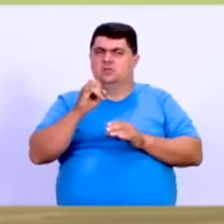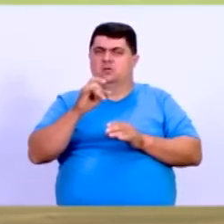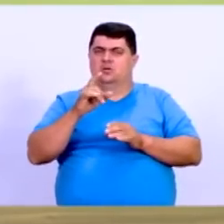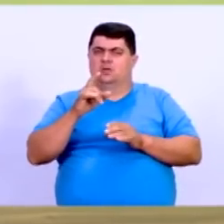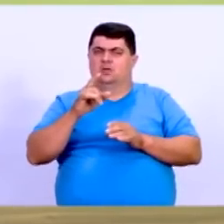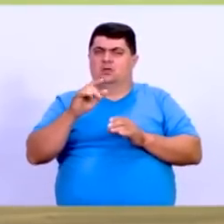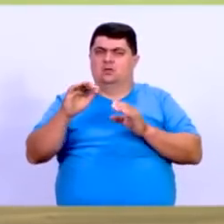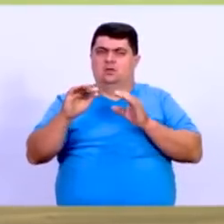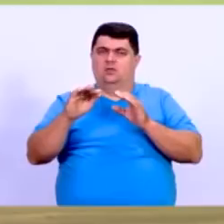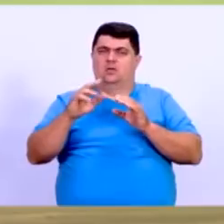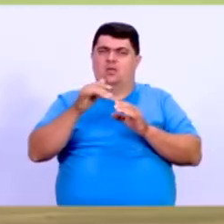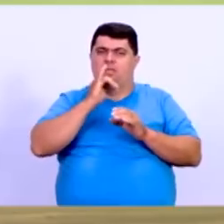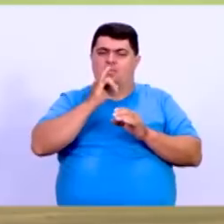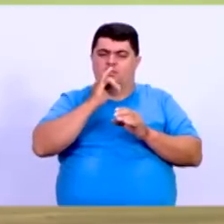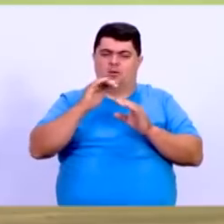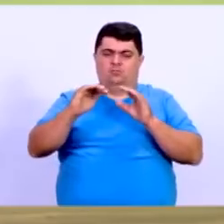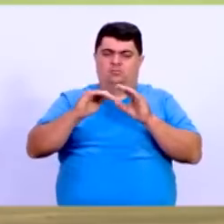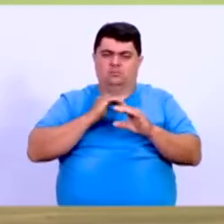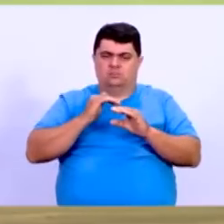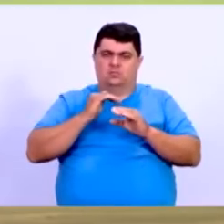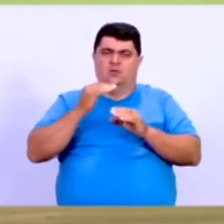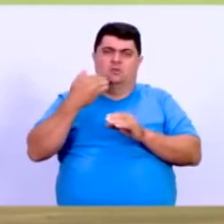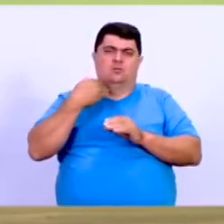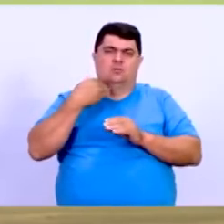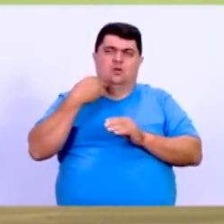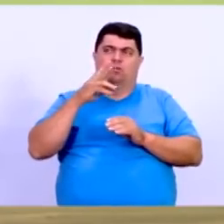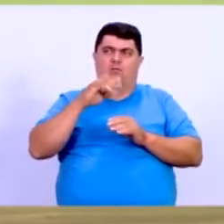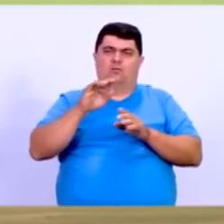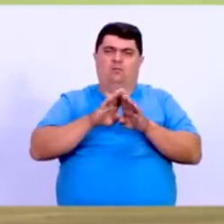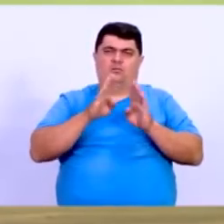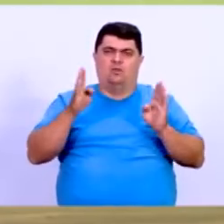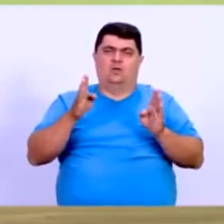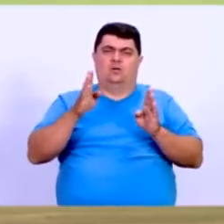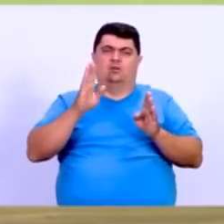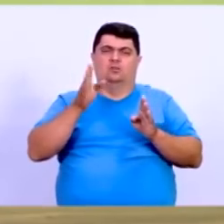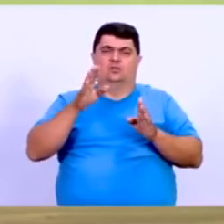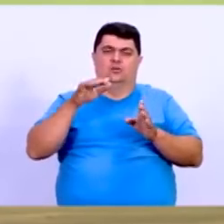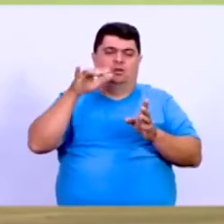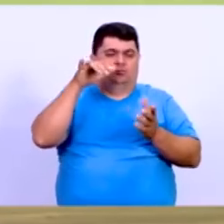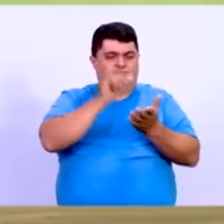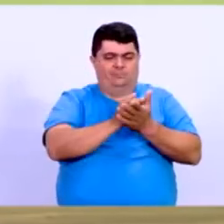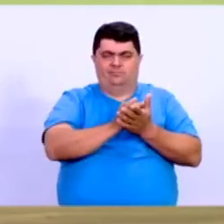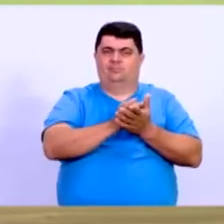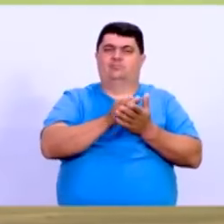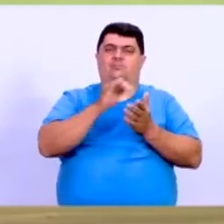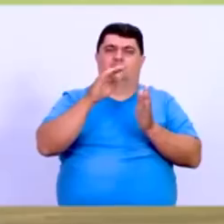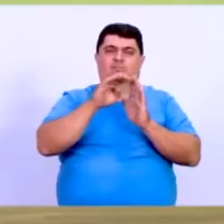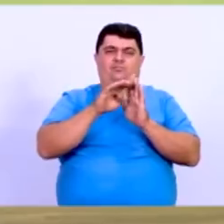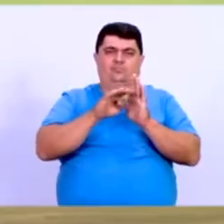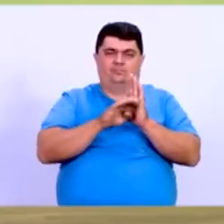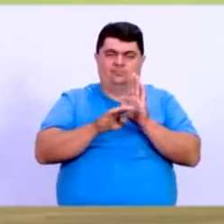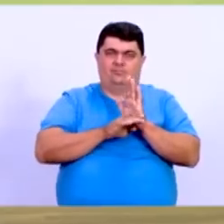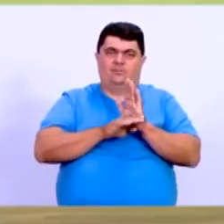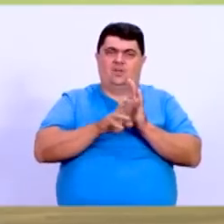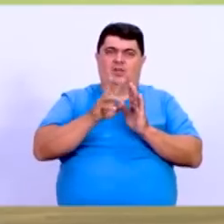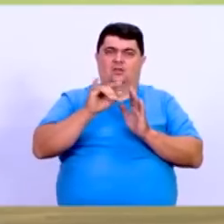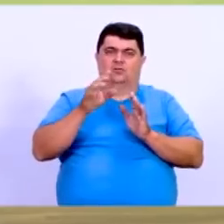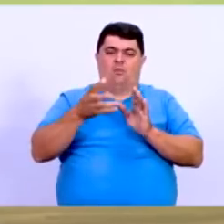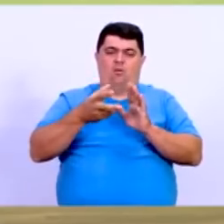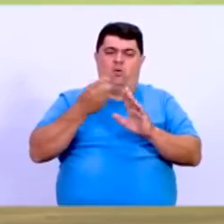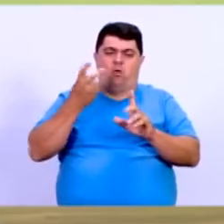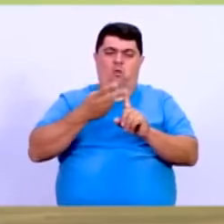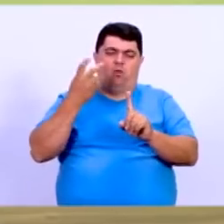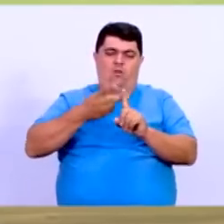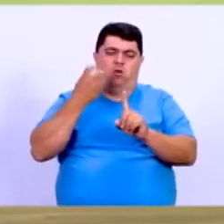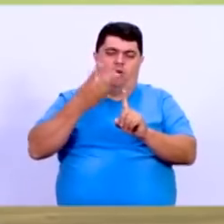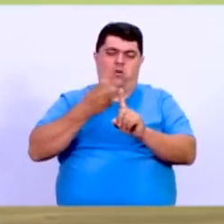que você está esperando, um boleto aquele dia, daquele banco, você vai abrir. E você abriu, já instalou o malware no seu computador, e aí dali para frente ele pode ter acesso à sua